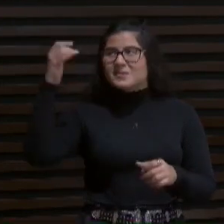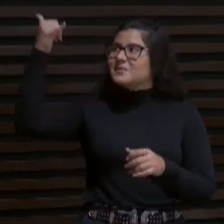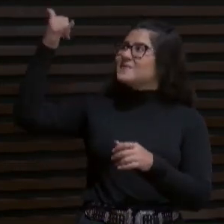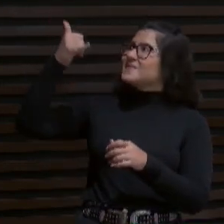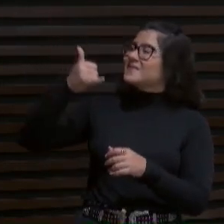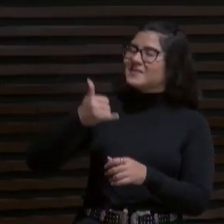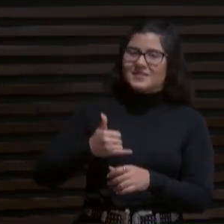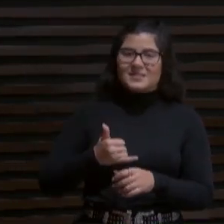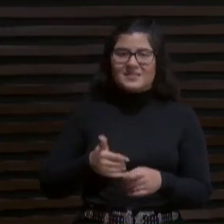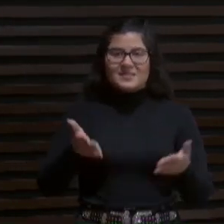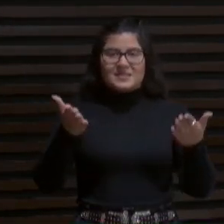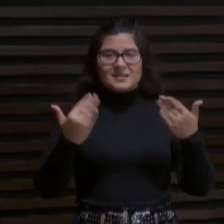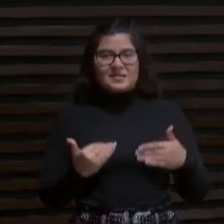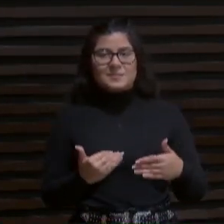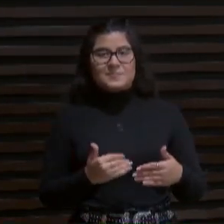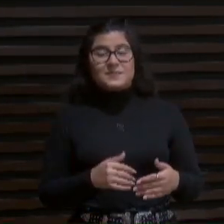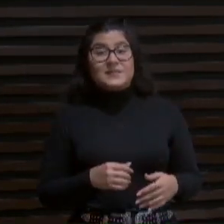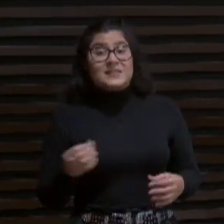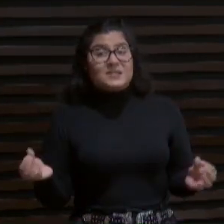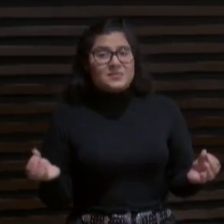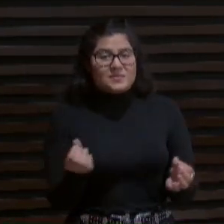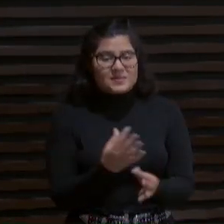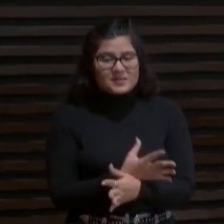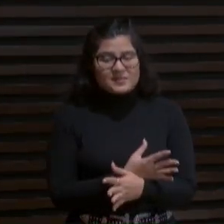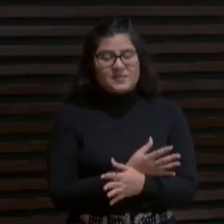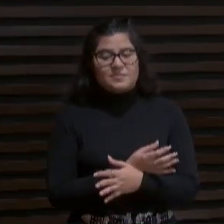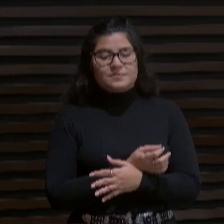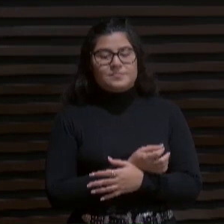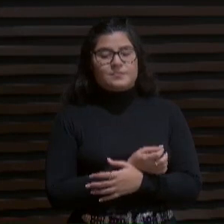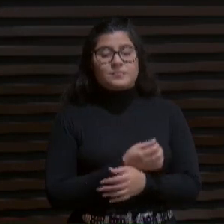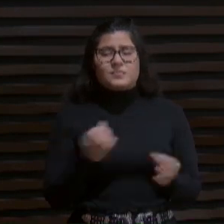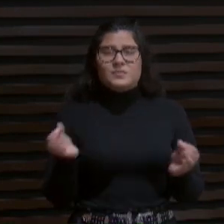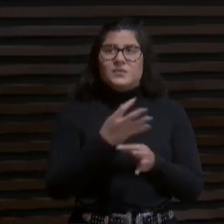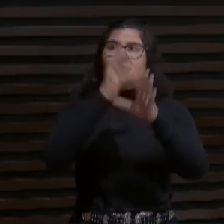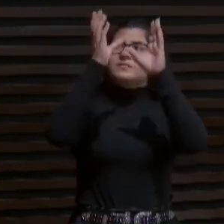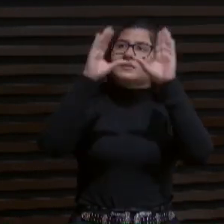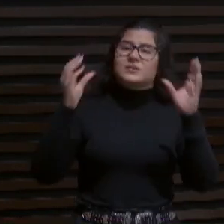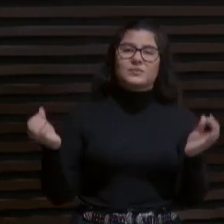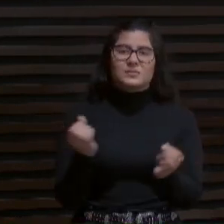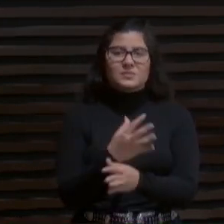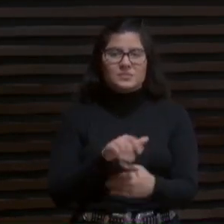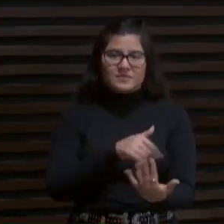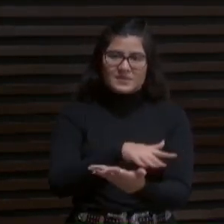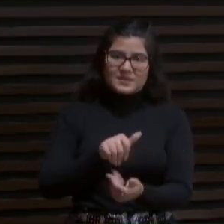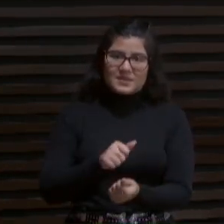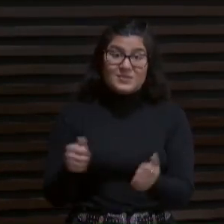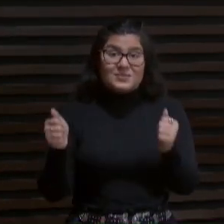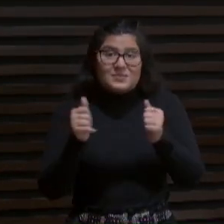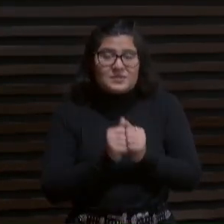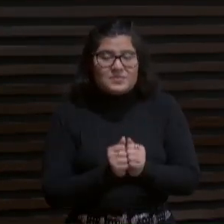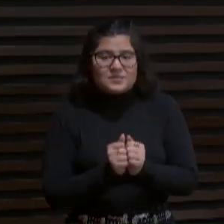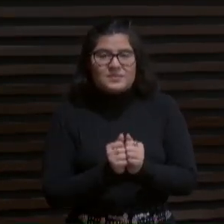e Ele trará consigo a novidade, esse novo céu e essa nova terra, que estarão